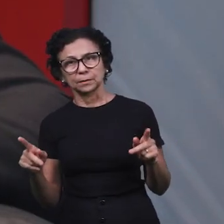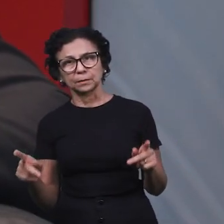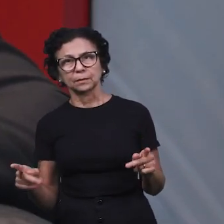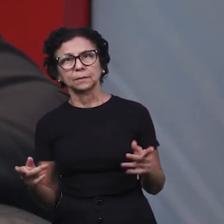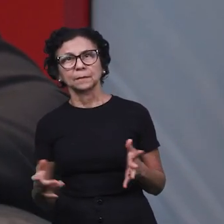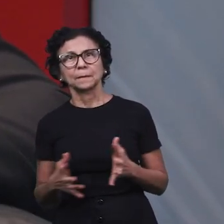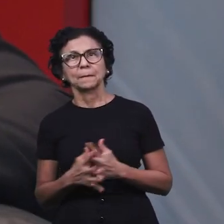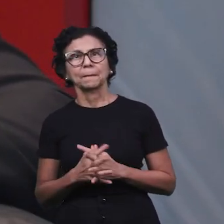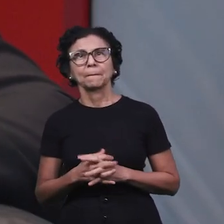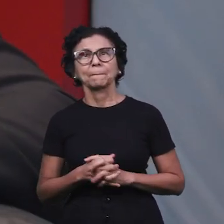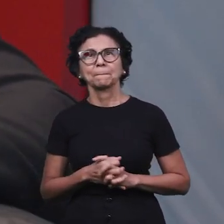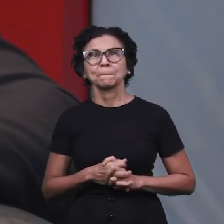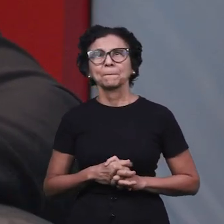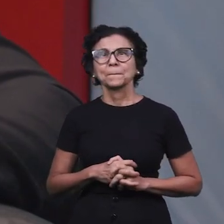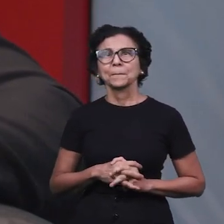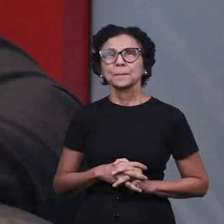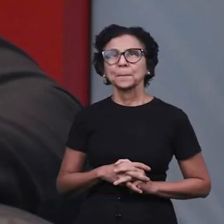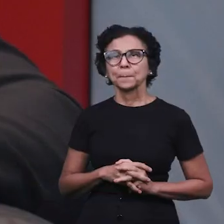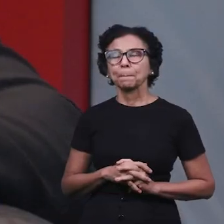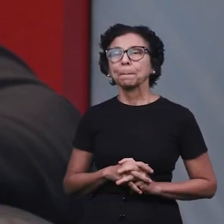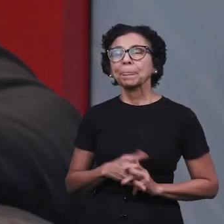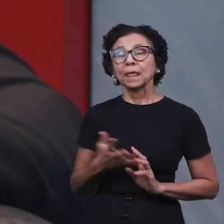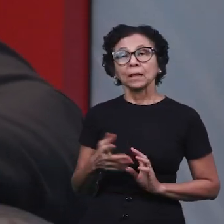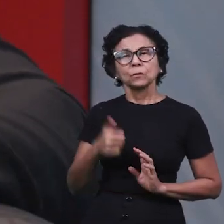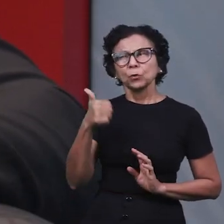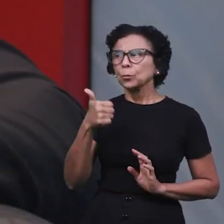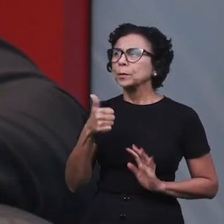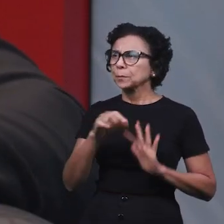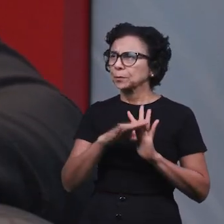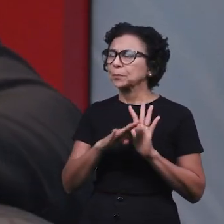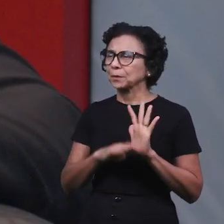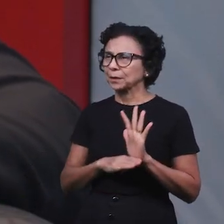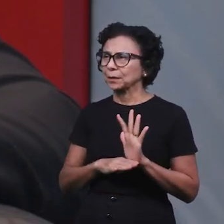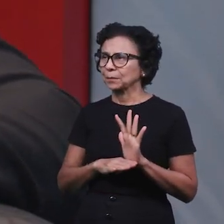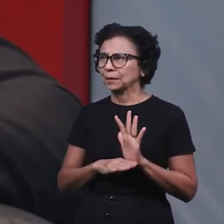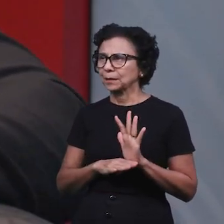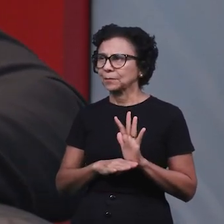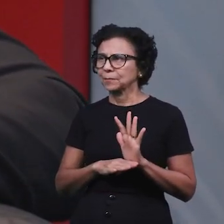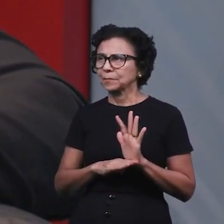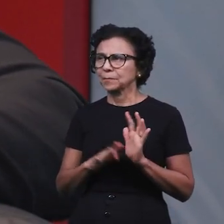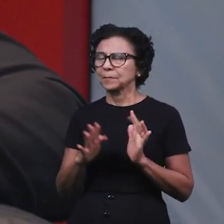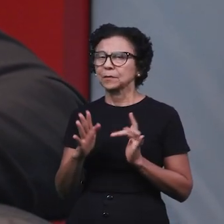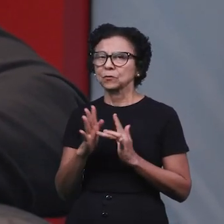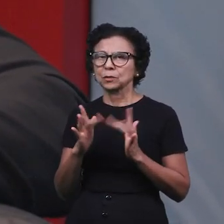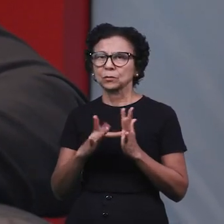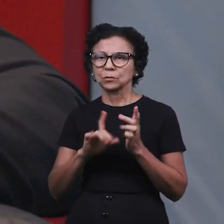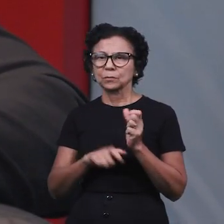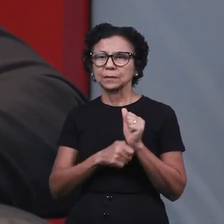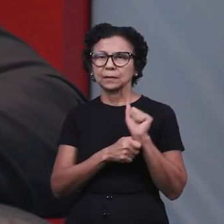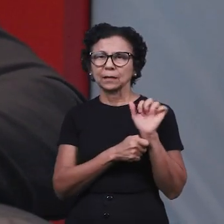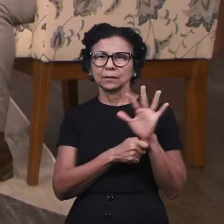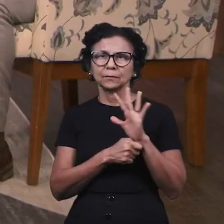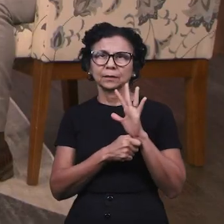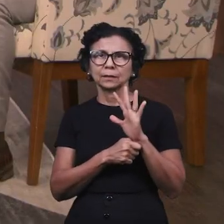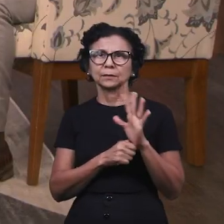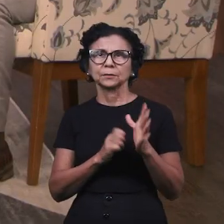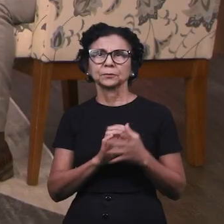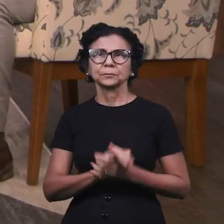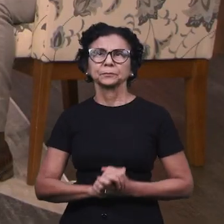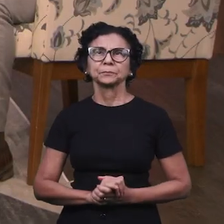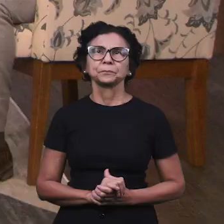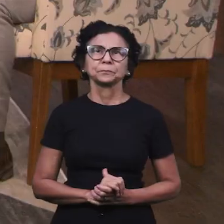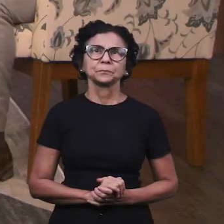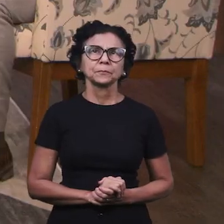Maravilha. Esse foi o tema do nosso primeiro programa, né, pastor? Exato. Esse mistério revelado. Nós não podemos nos desvencilhar disso. Verdade.